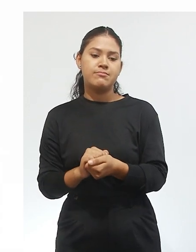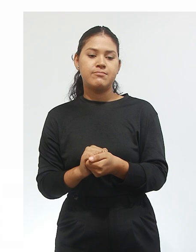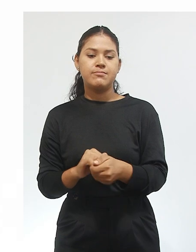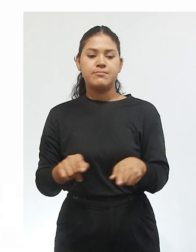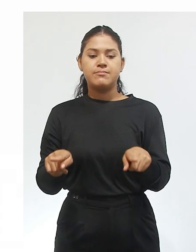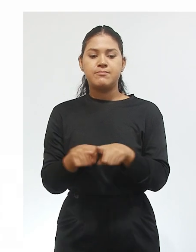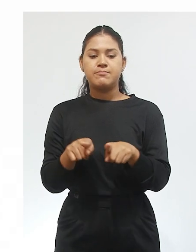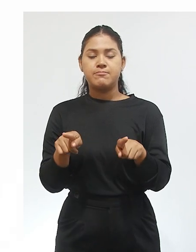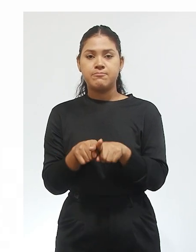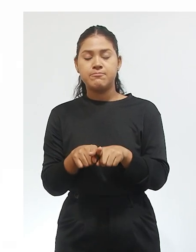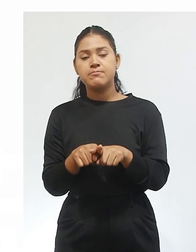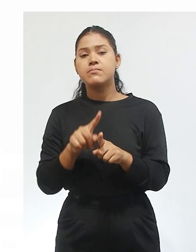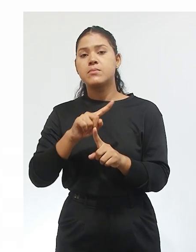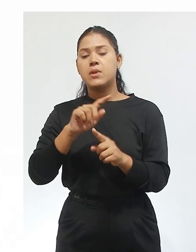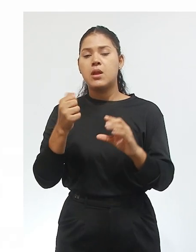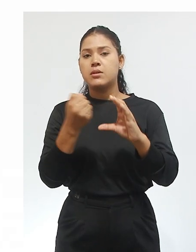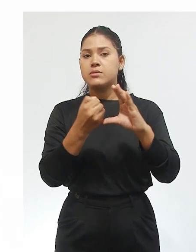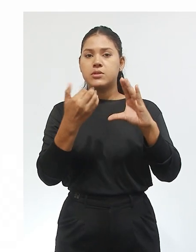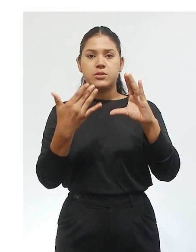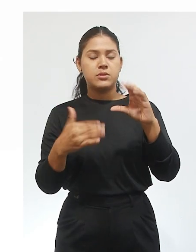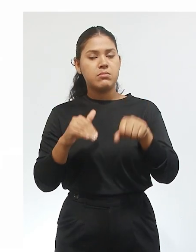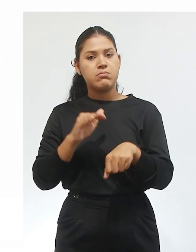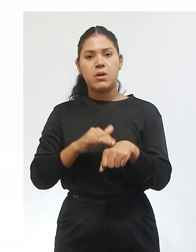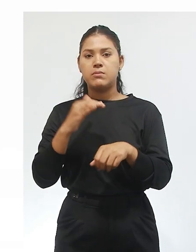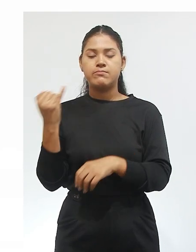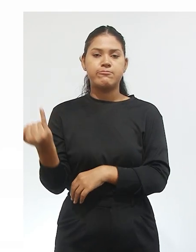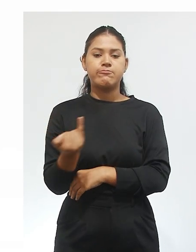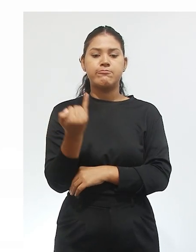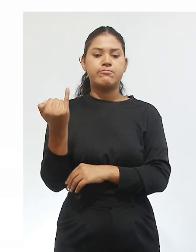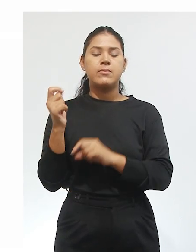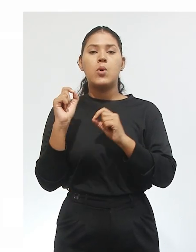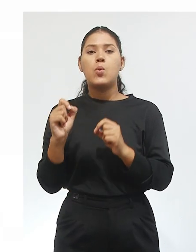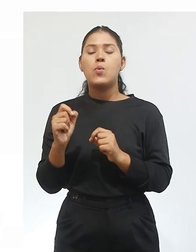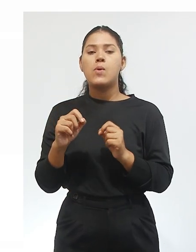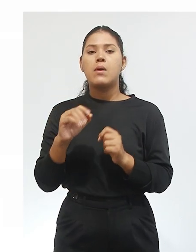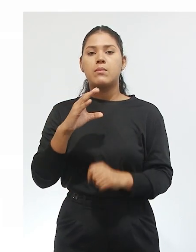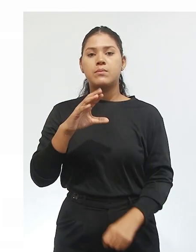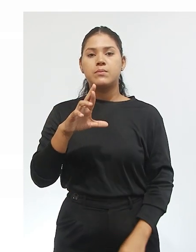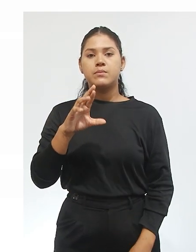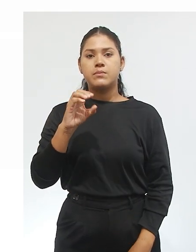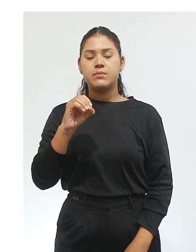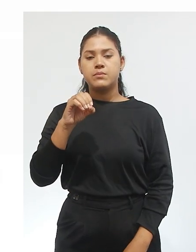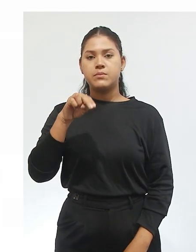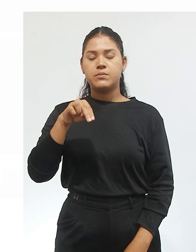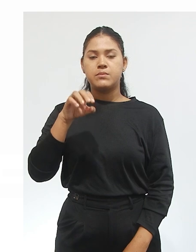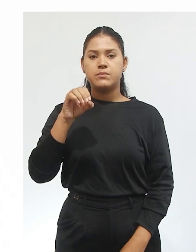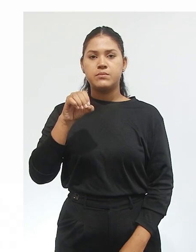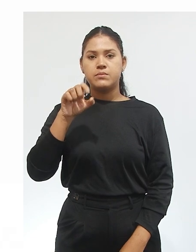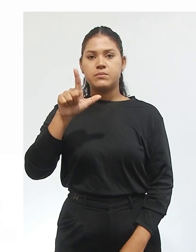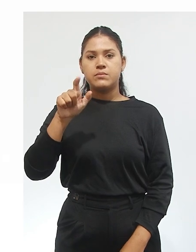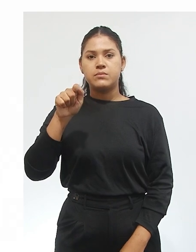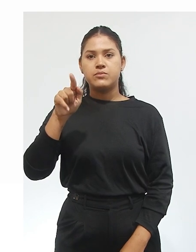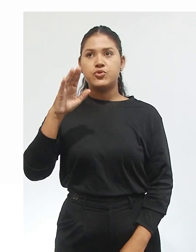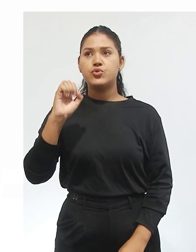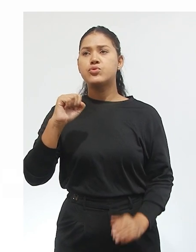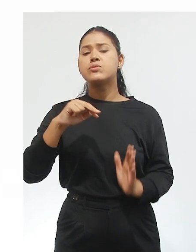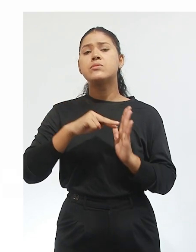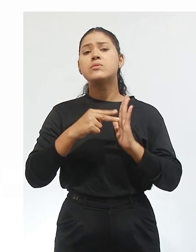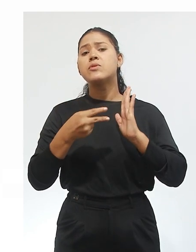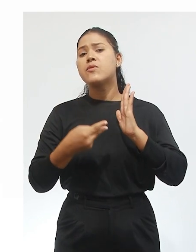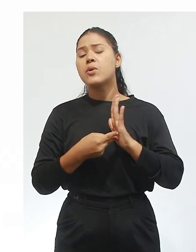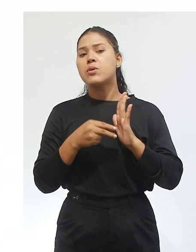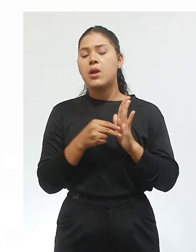E uma das características principais, ele é cronológico. Já expliquei para vocês o que